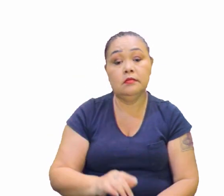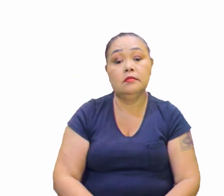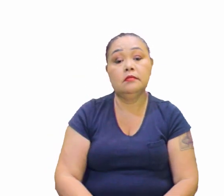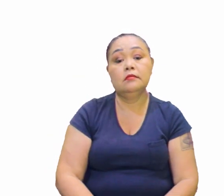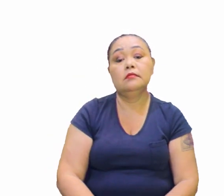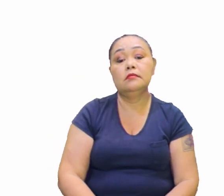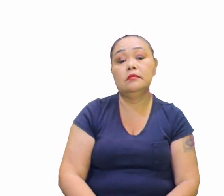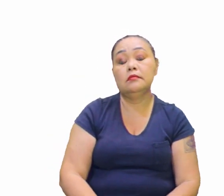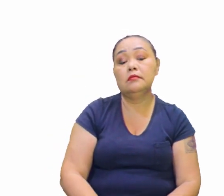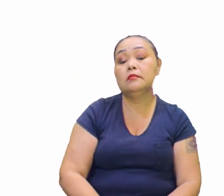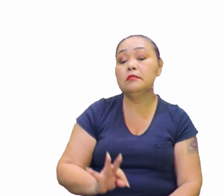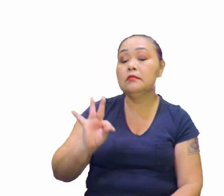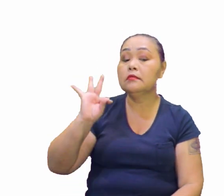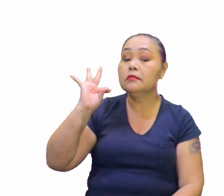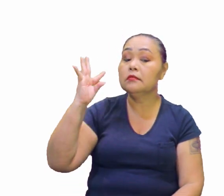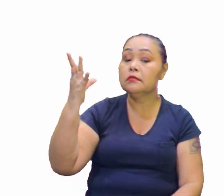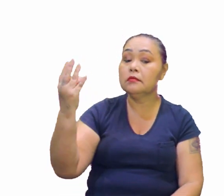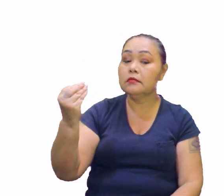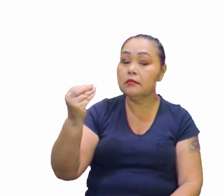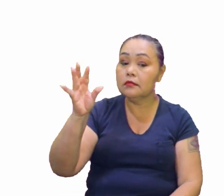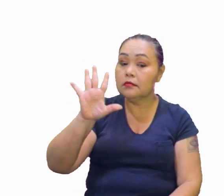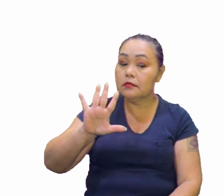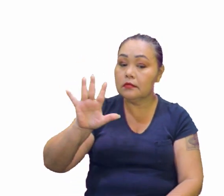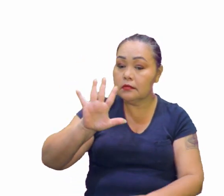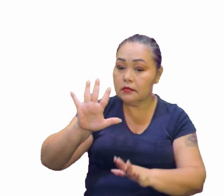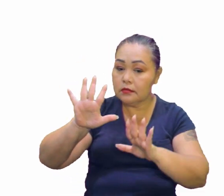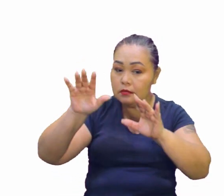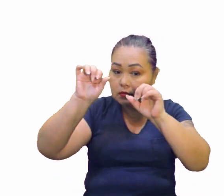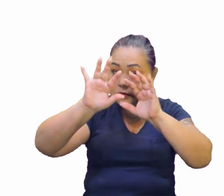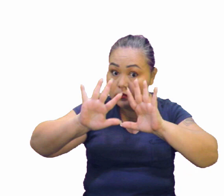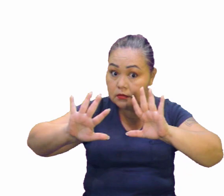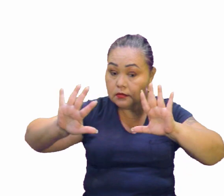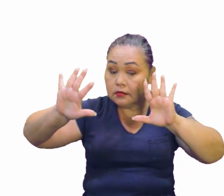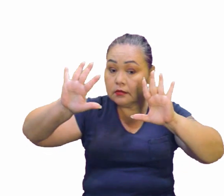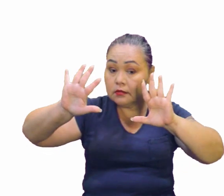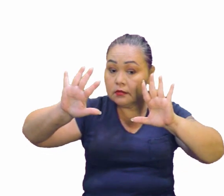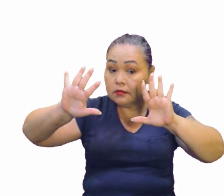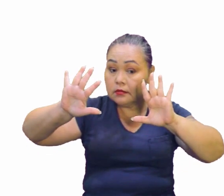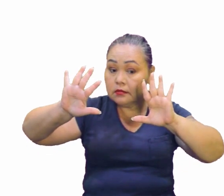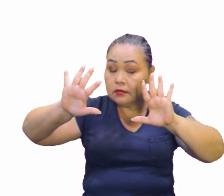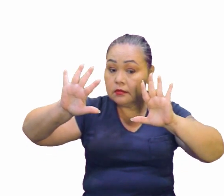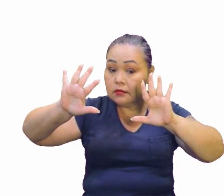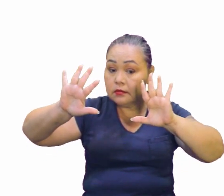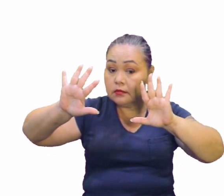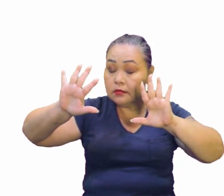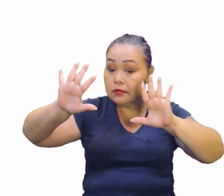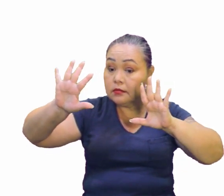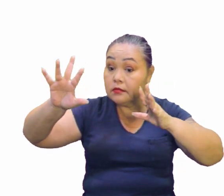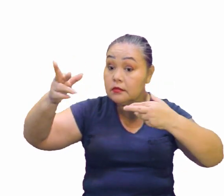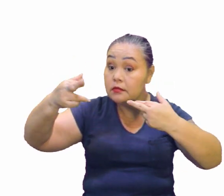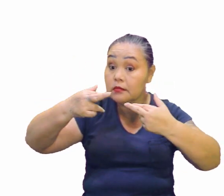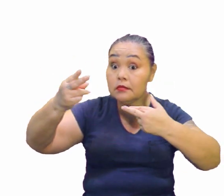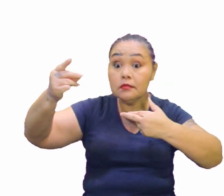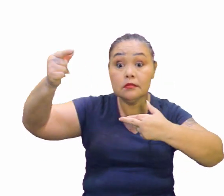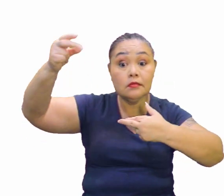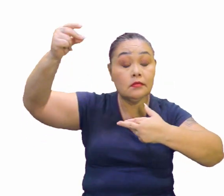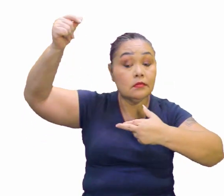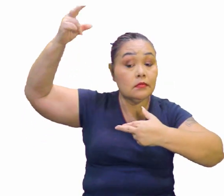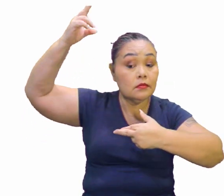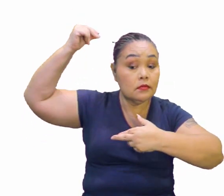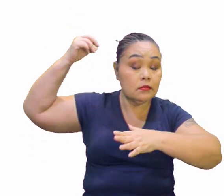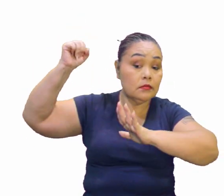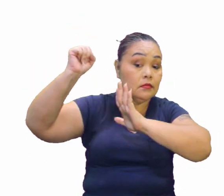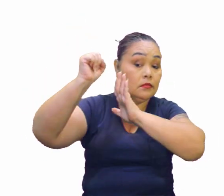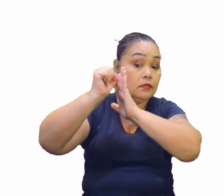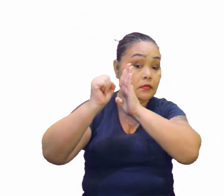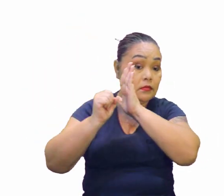Todo esse verde mais claro, que eu circulei, corresponde como era esta mata